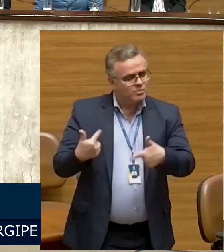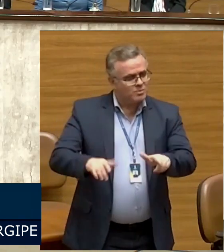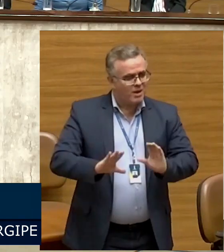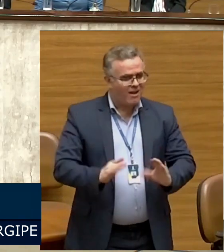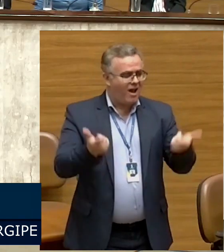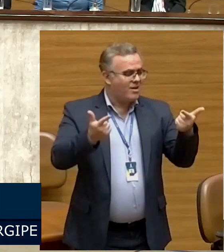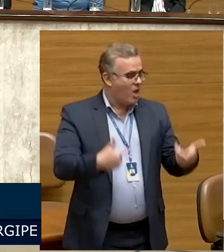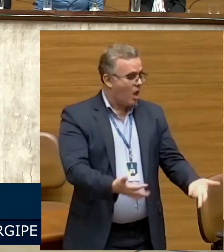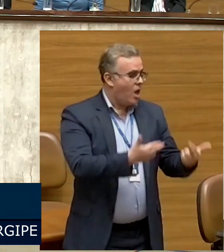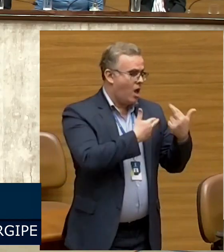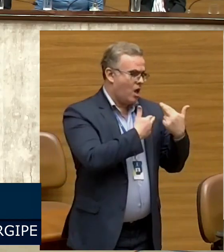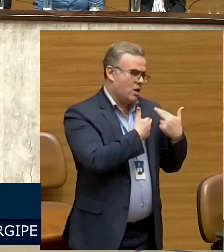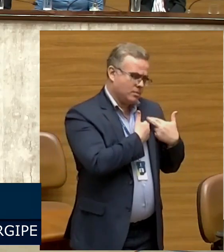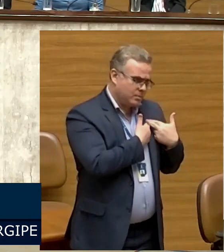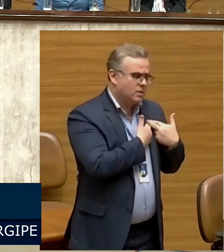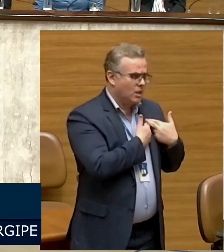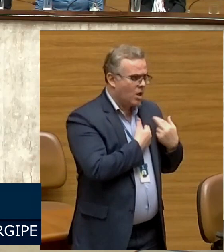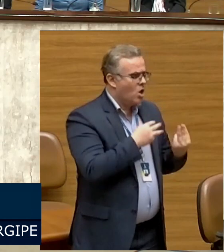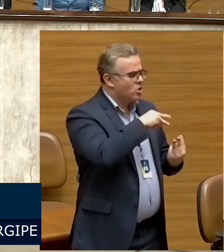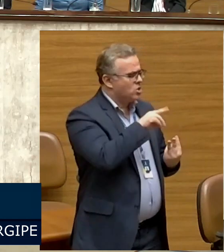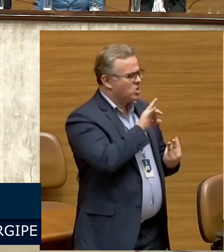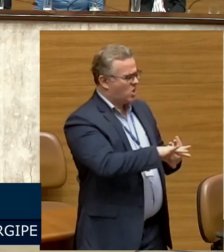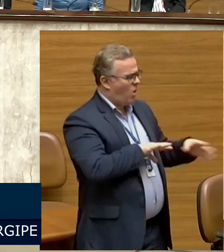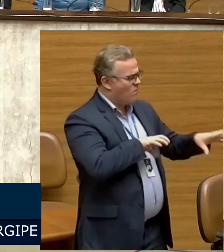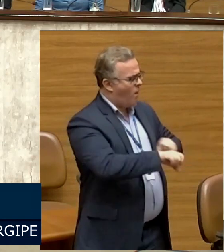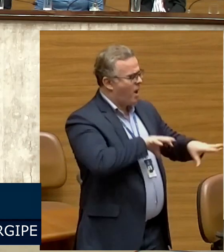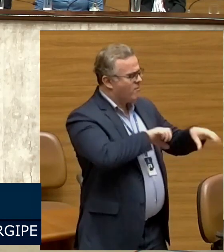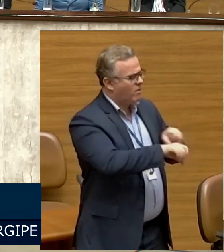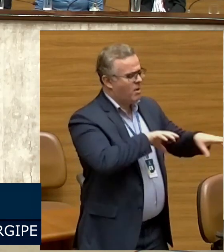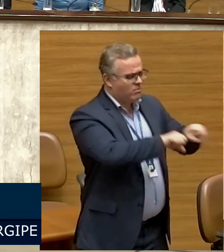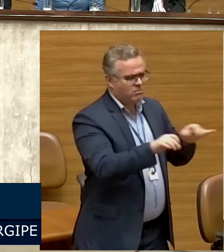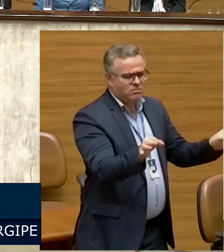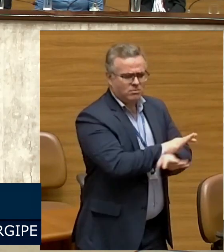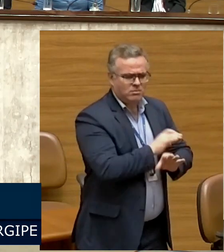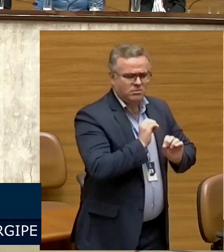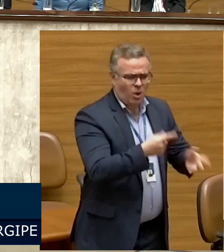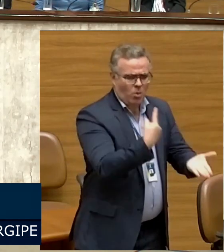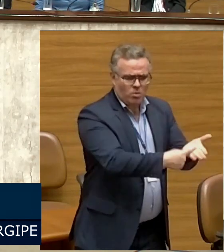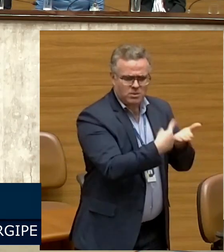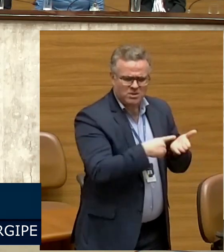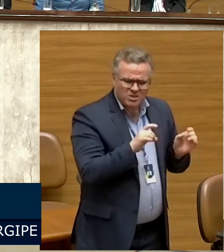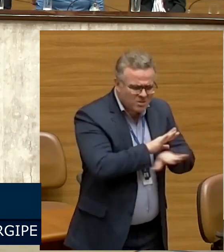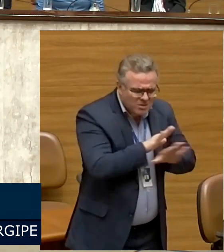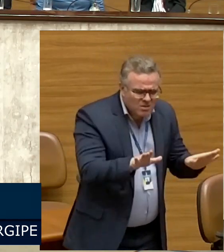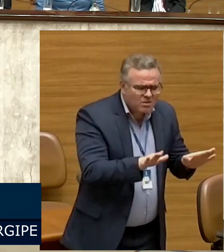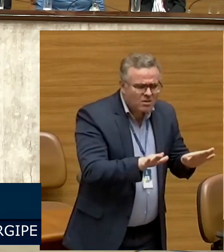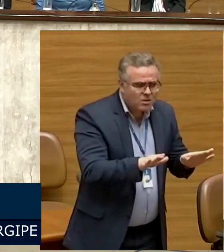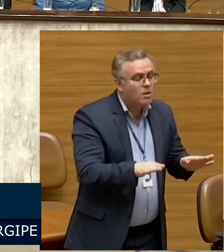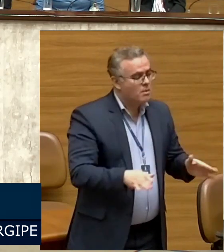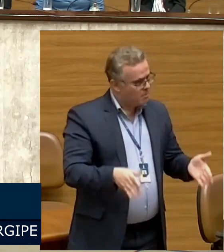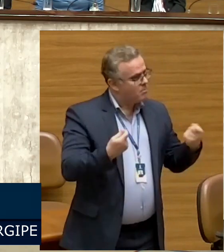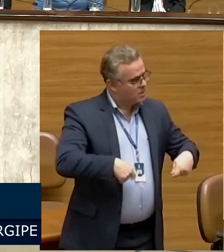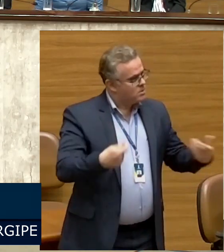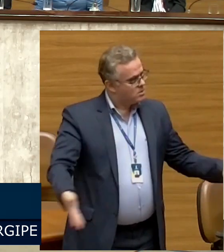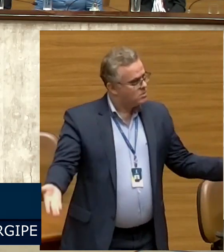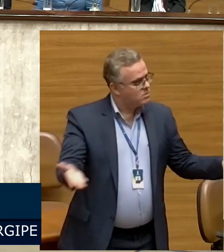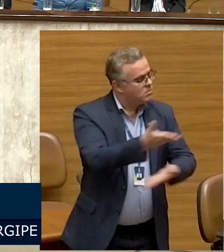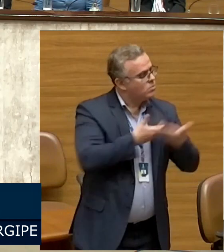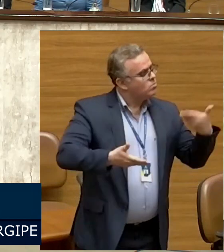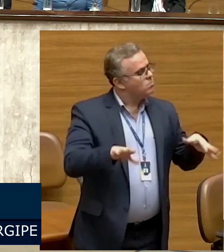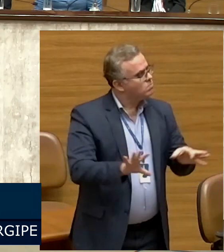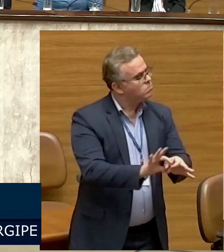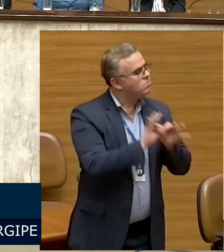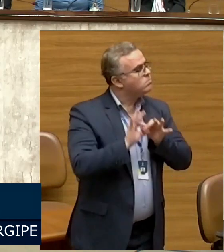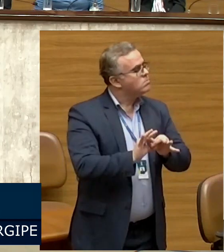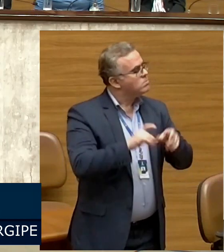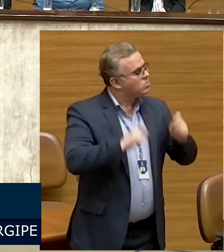a responsabilidade da universidade não é só formar, tem de articular junto com os governos a inserção desses